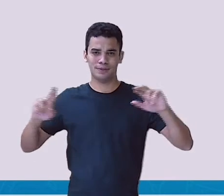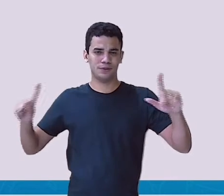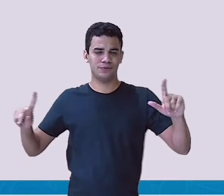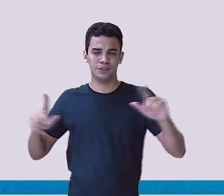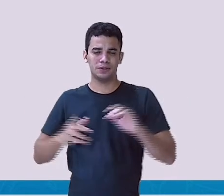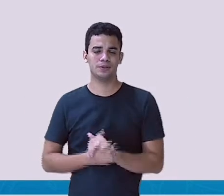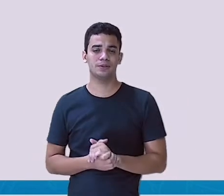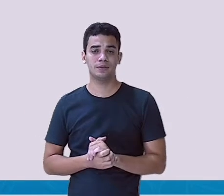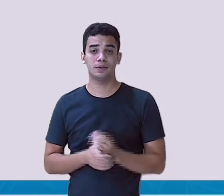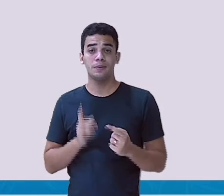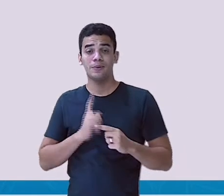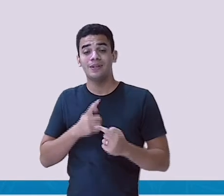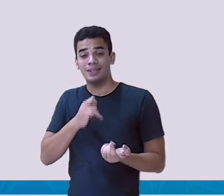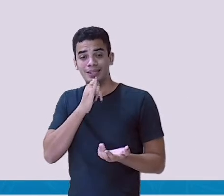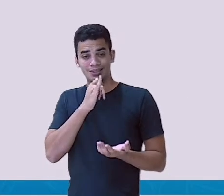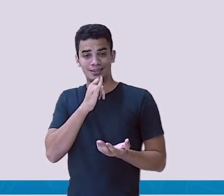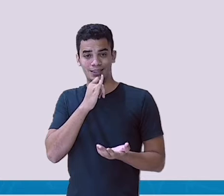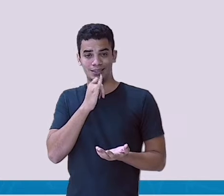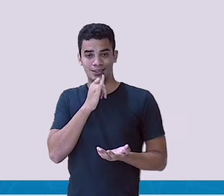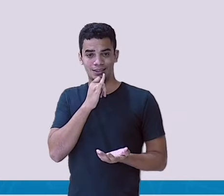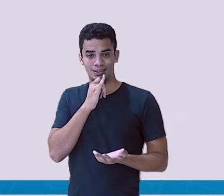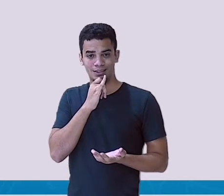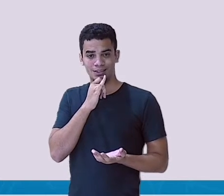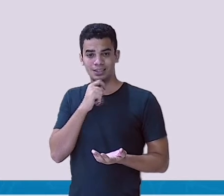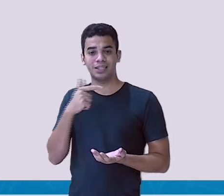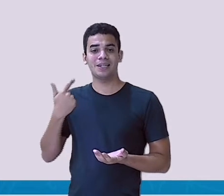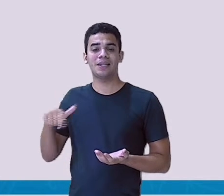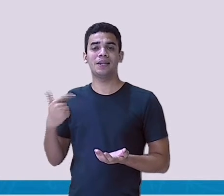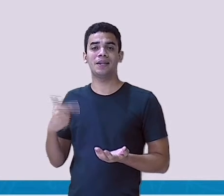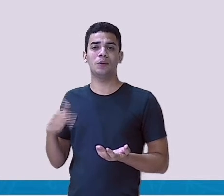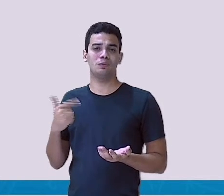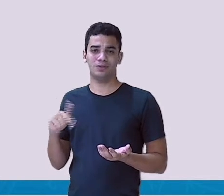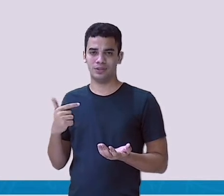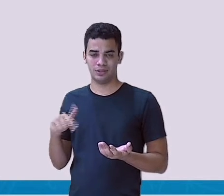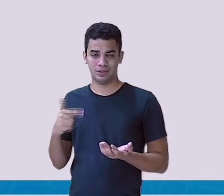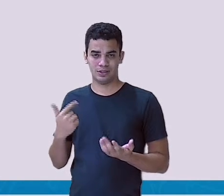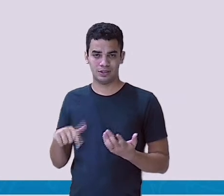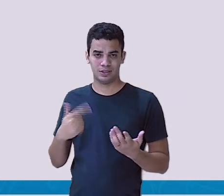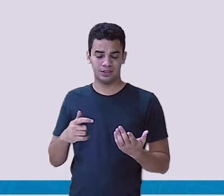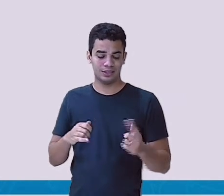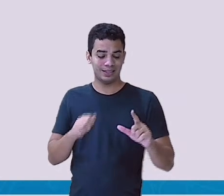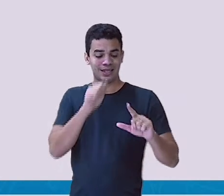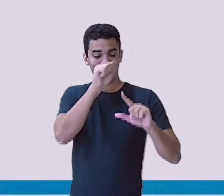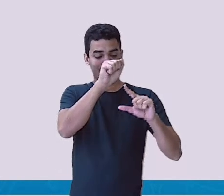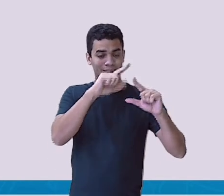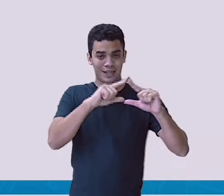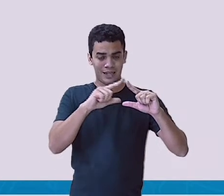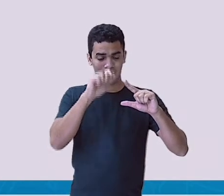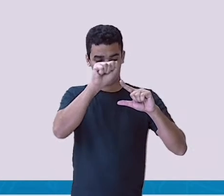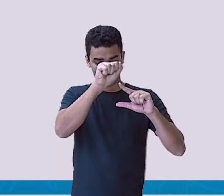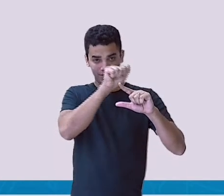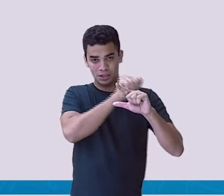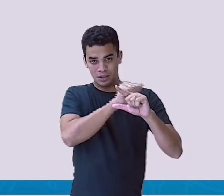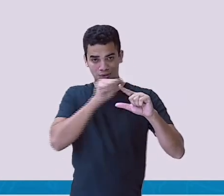Porque não existe o caso de congruência ângulo, ângulo,